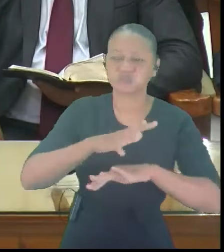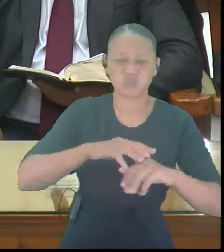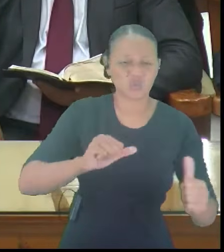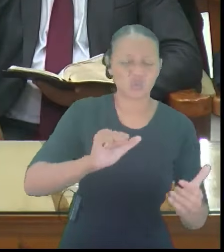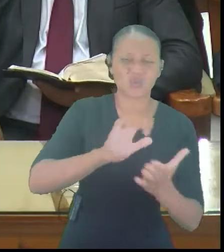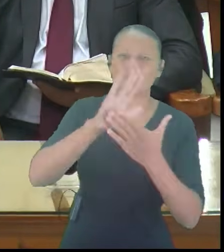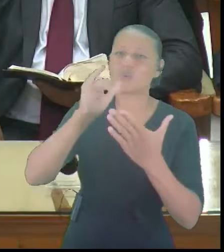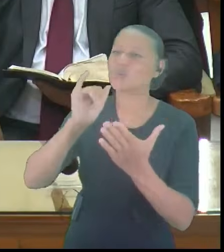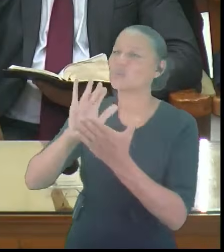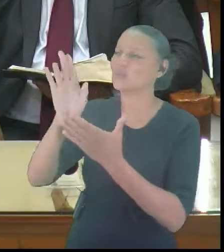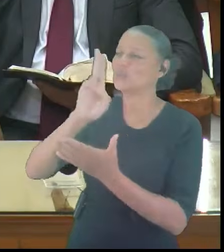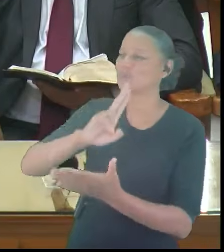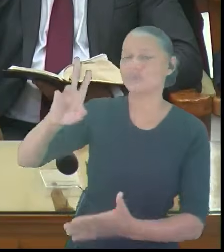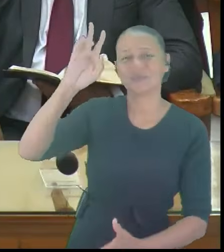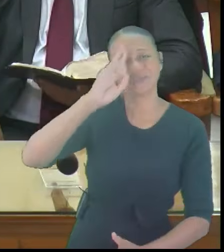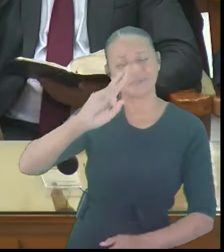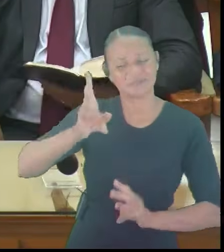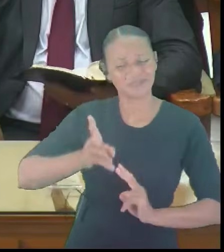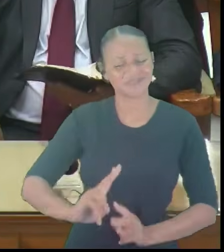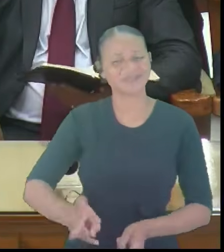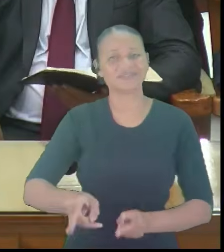seja o nome do Senhor para sempre.